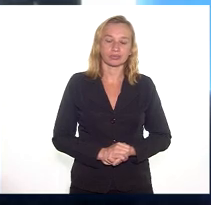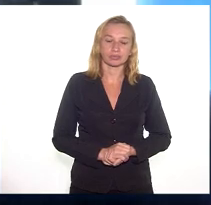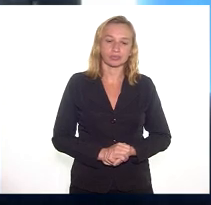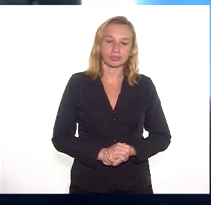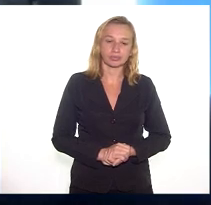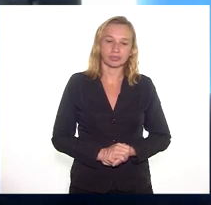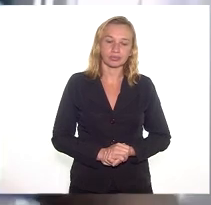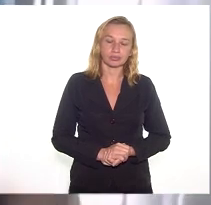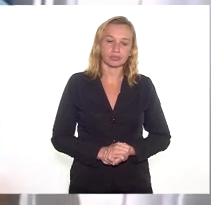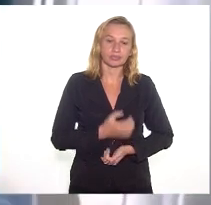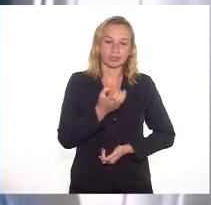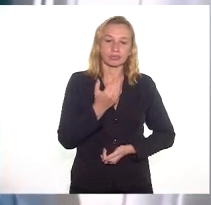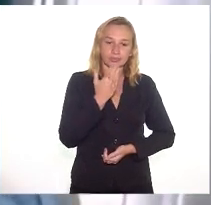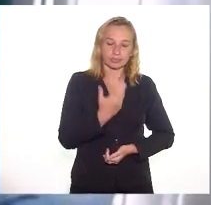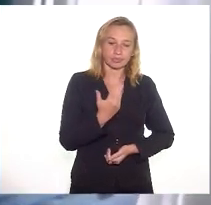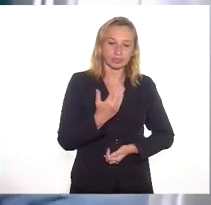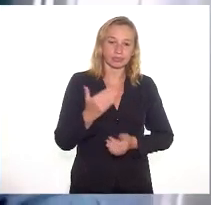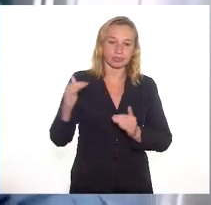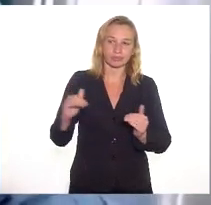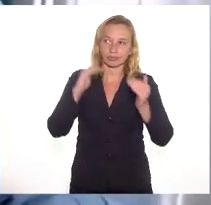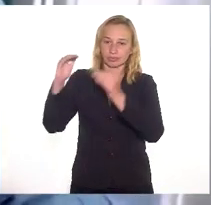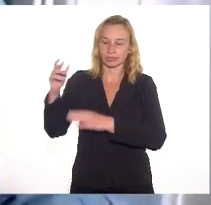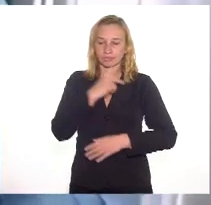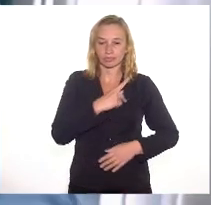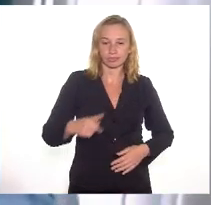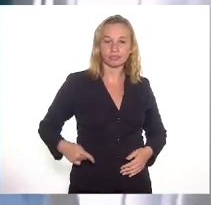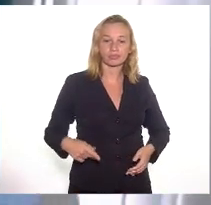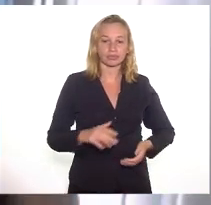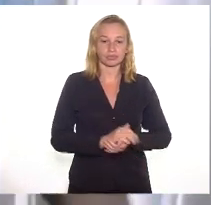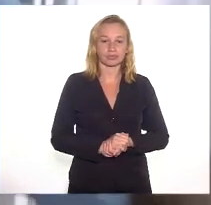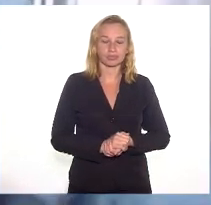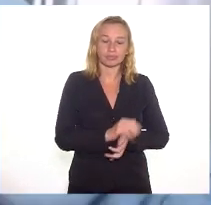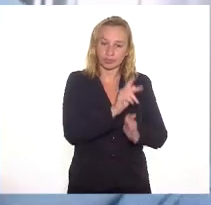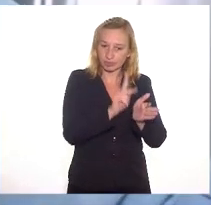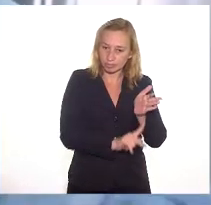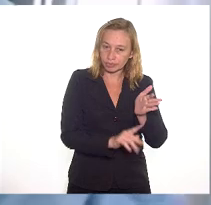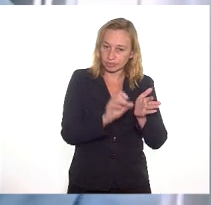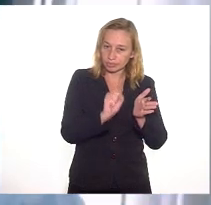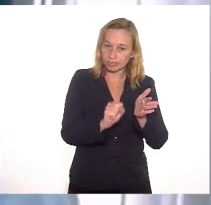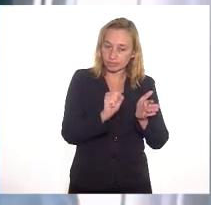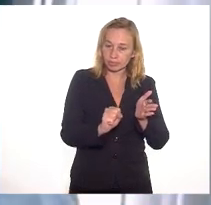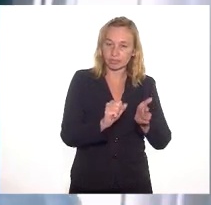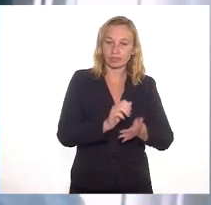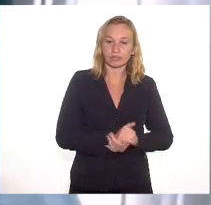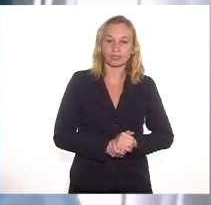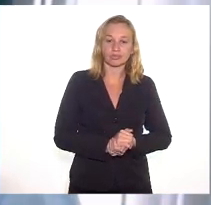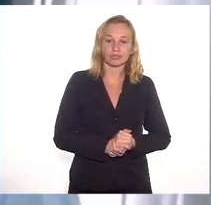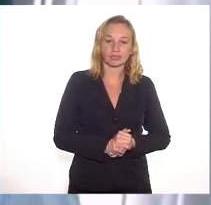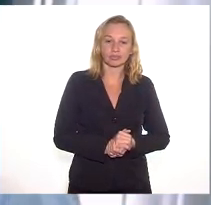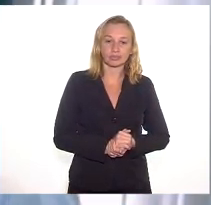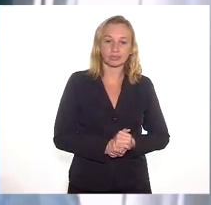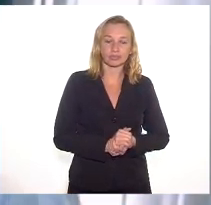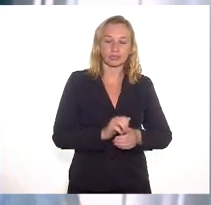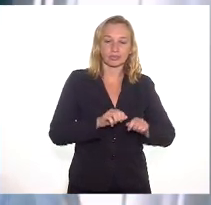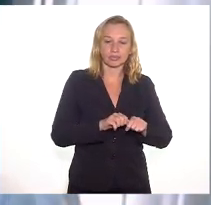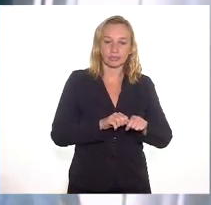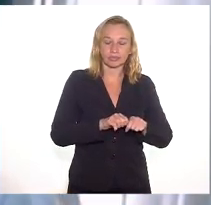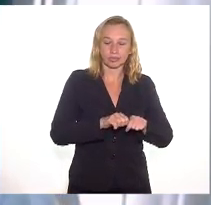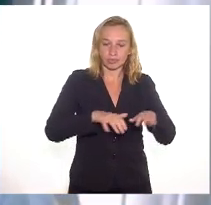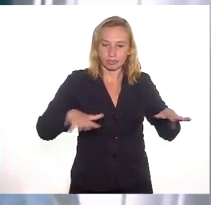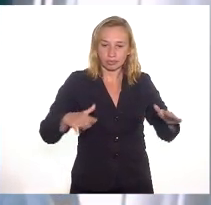Valdec Carneiro. Só queria solicitar a Vossa Excelência, tendo em vista que o projeto poderá ter alcance sobre as escolas estaduais